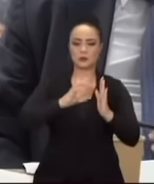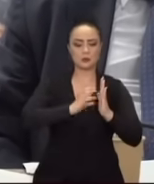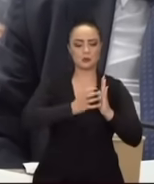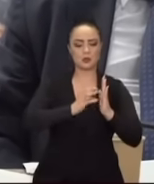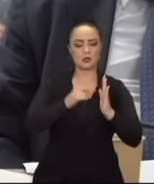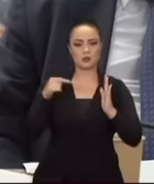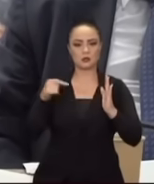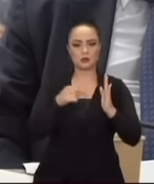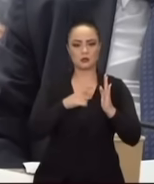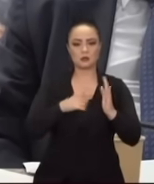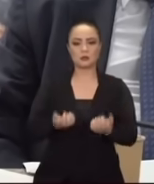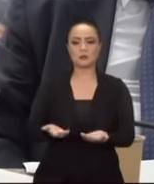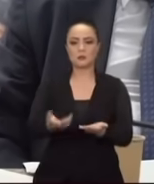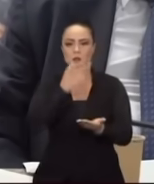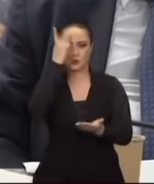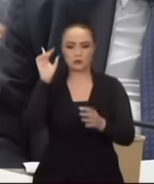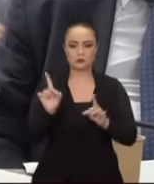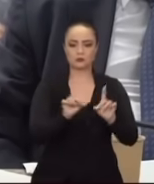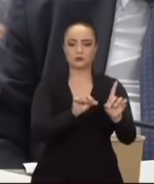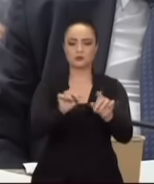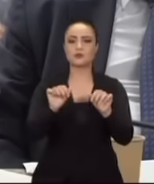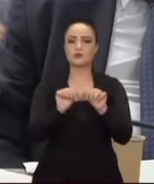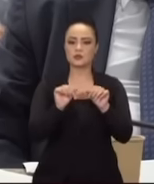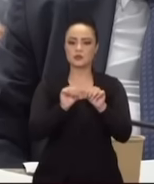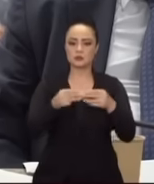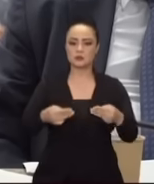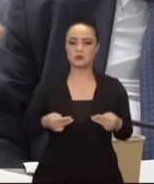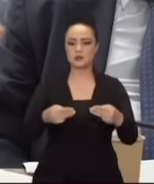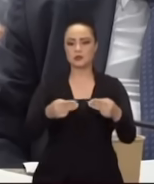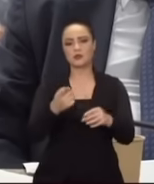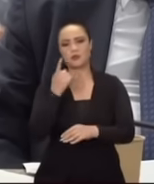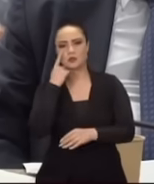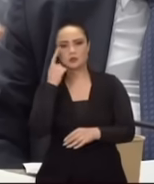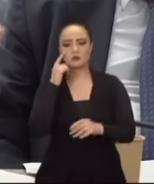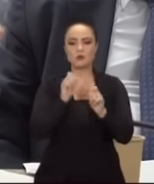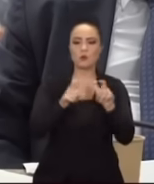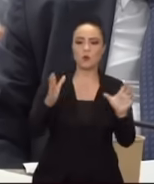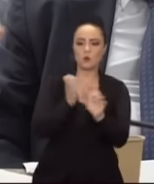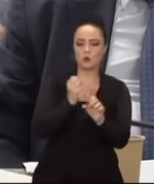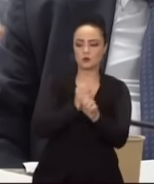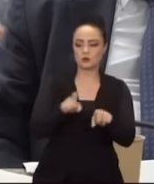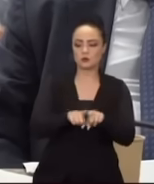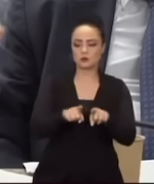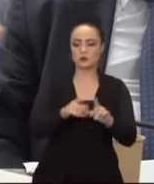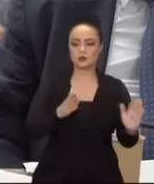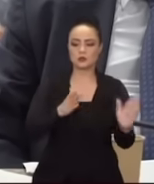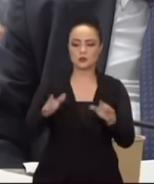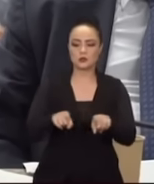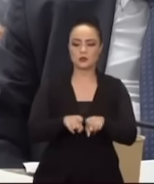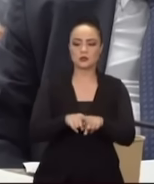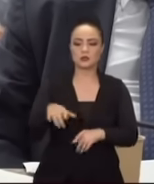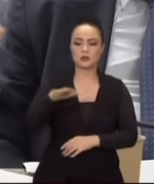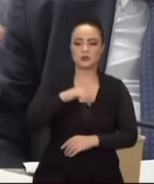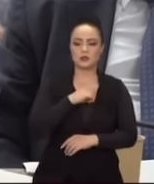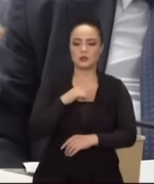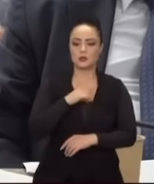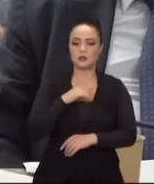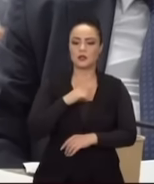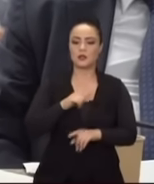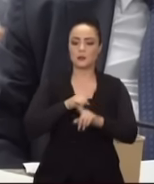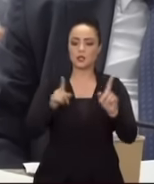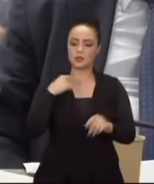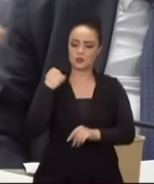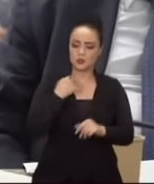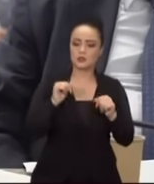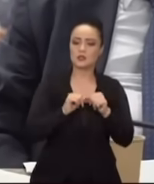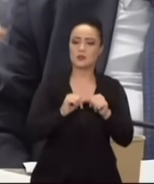para botar as pessoas lá, fizemos um ministério que é reconhecido por grande parte da população como um ministério excepcional. Fizemos muita